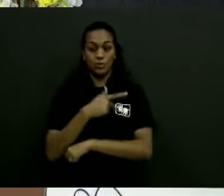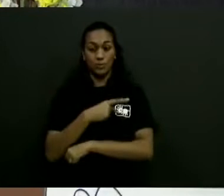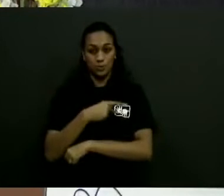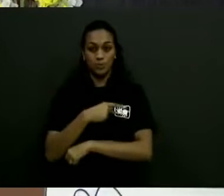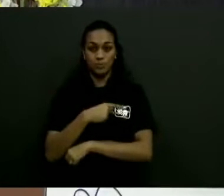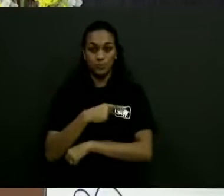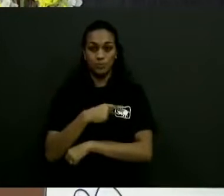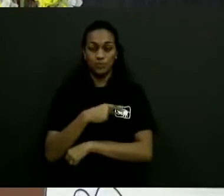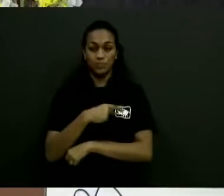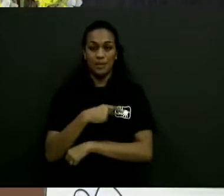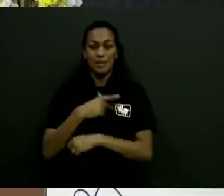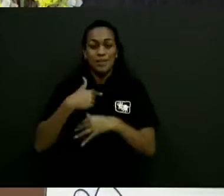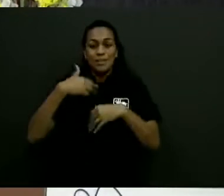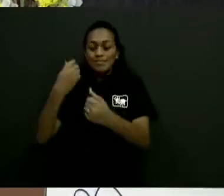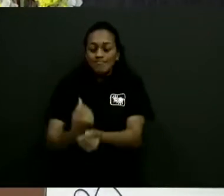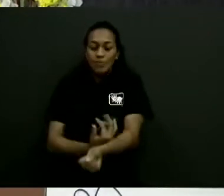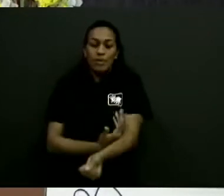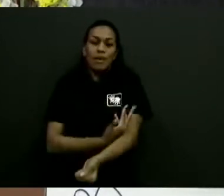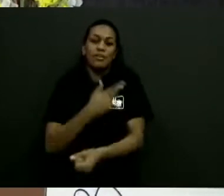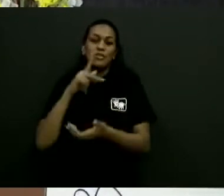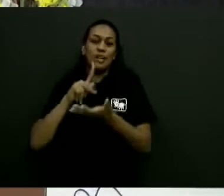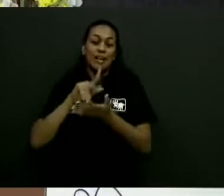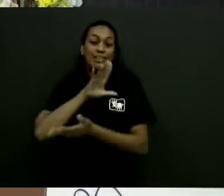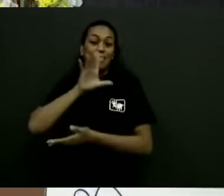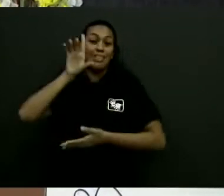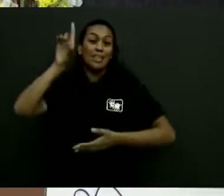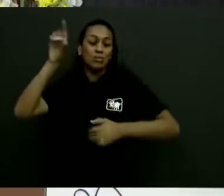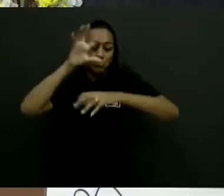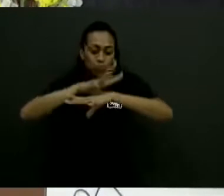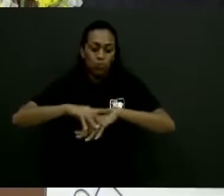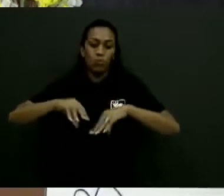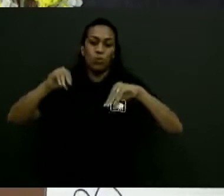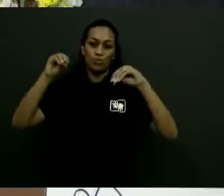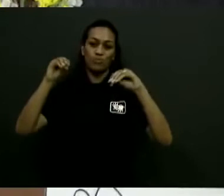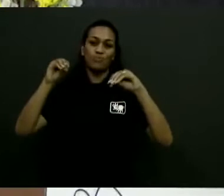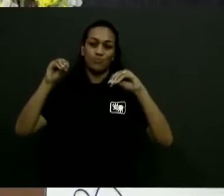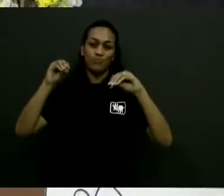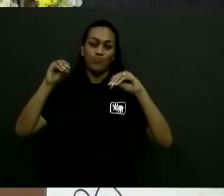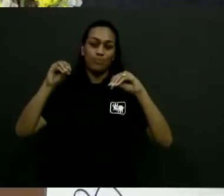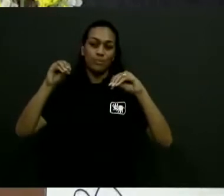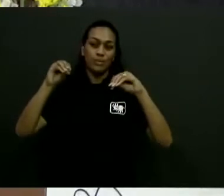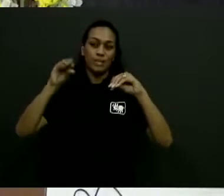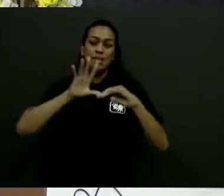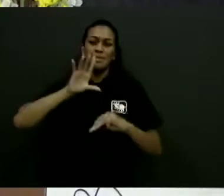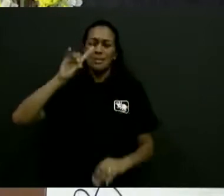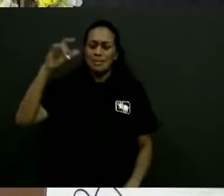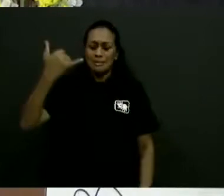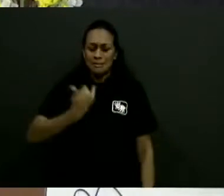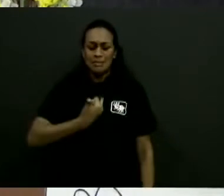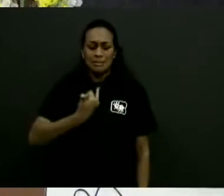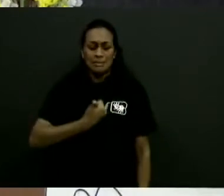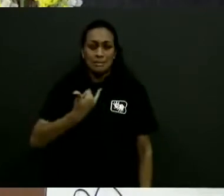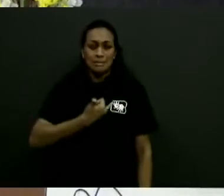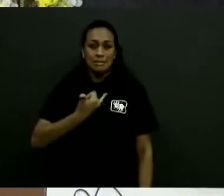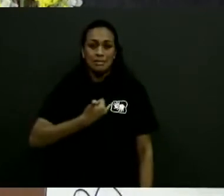pastores, e eu fiquei muito emocionado, porque a pessoa que falou, Deus falou muito comigo, e eu